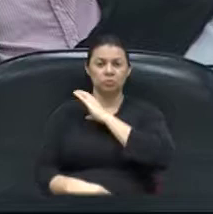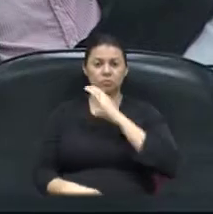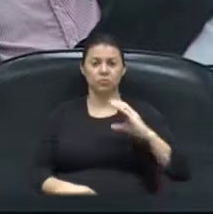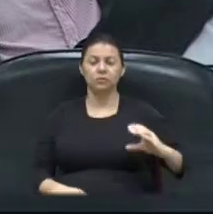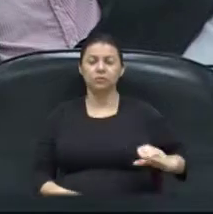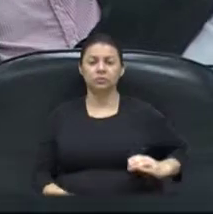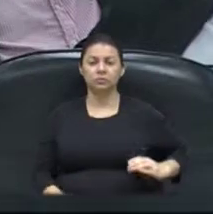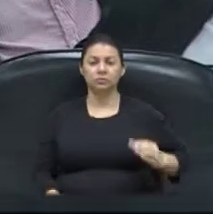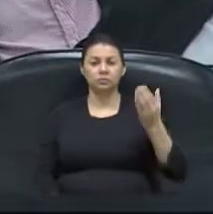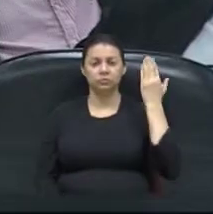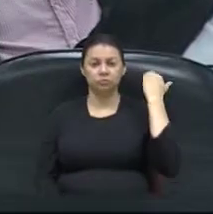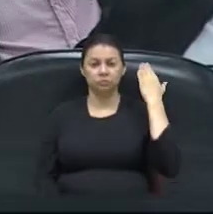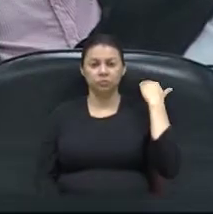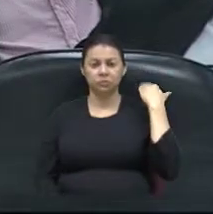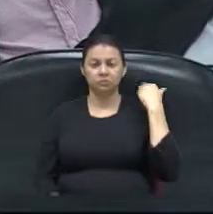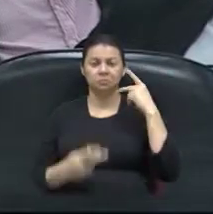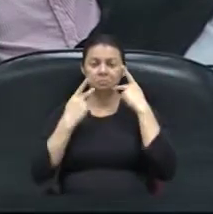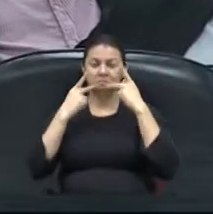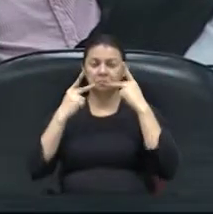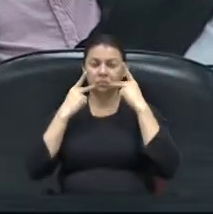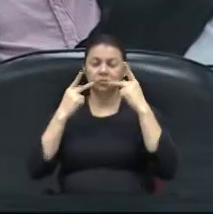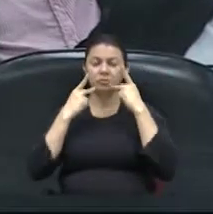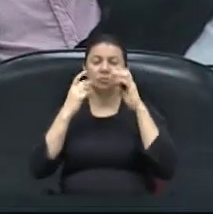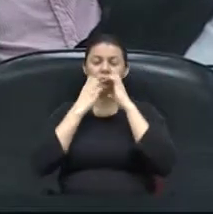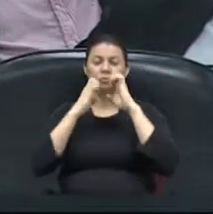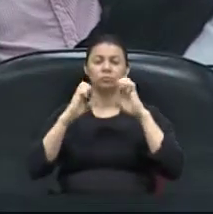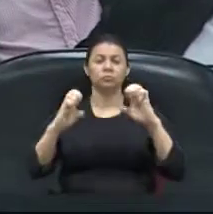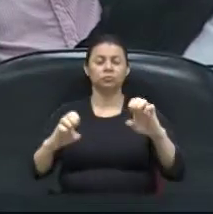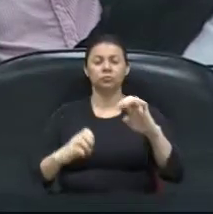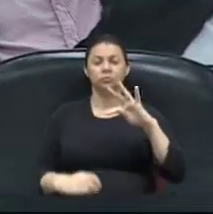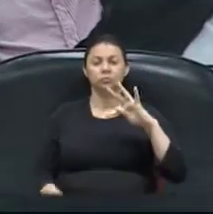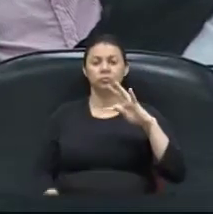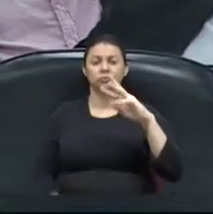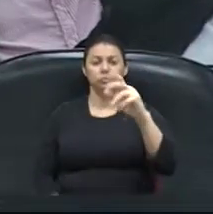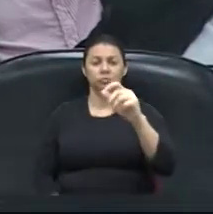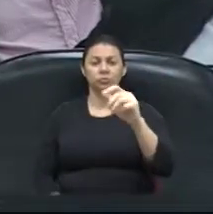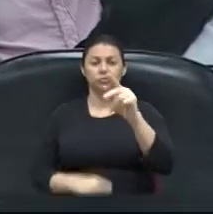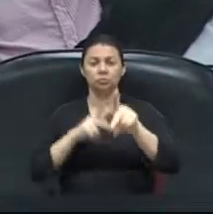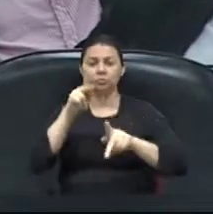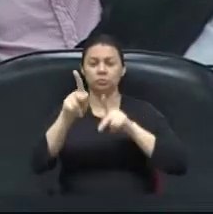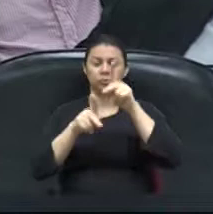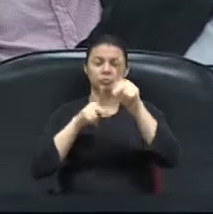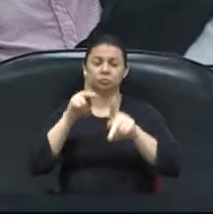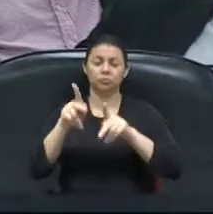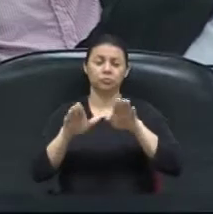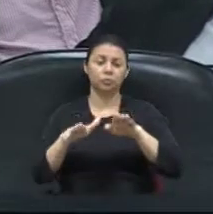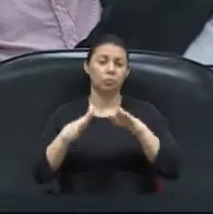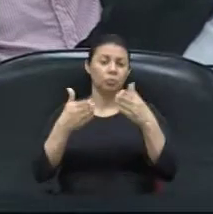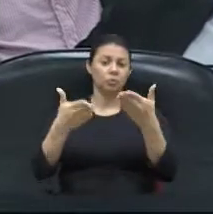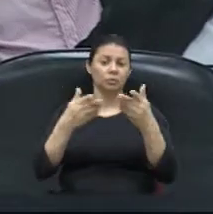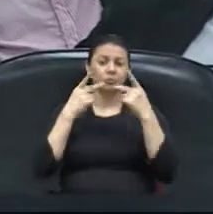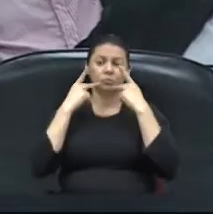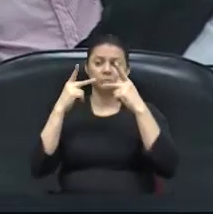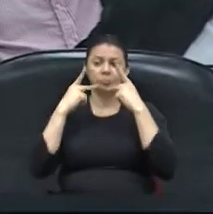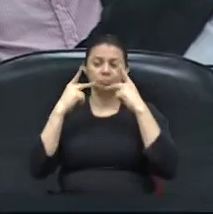a toda criatura quando prega o evangelho presidente a palavra não volta vazia aquele que